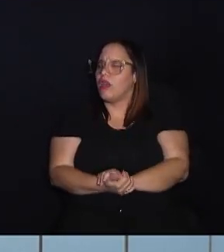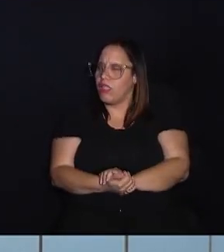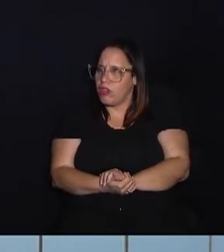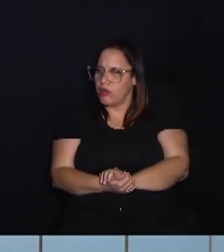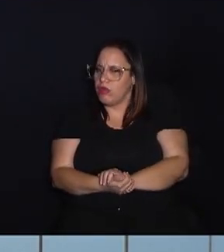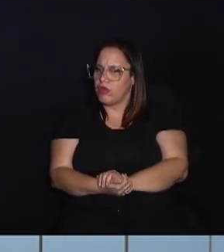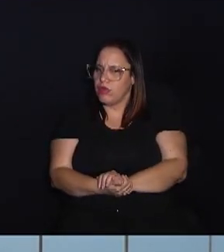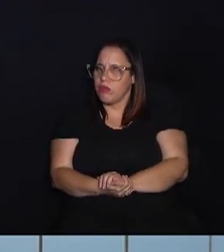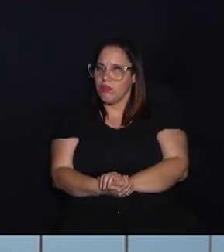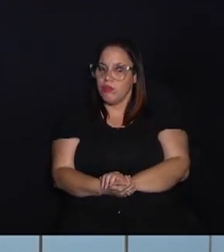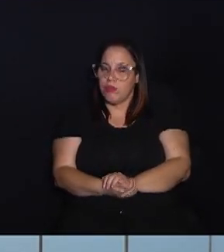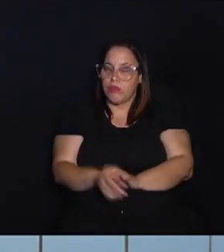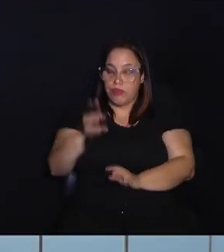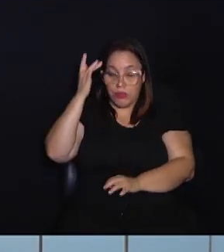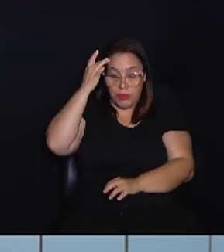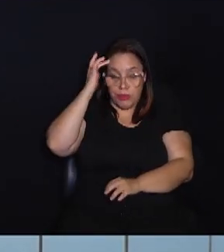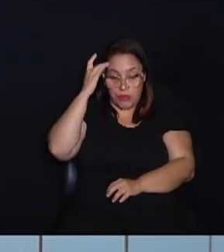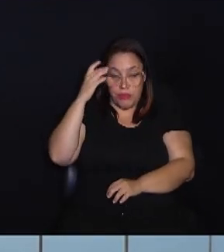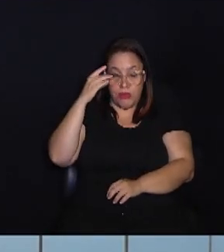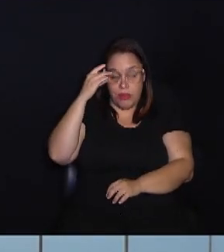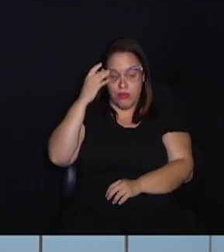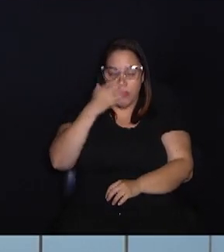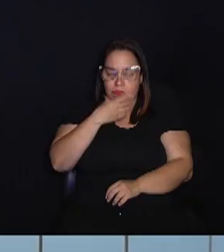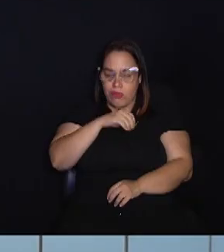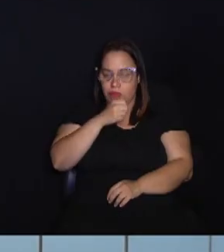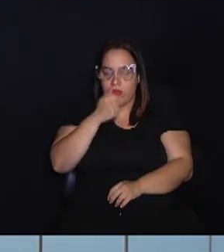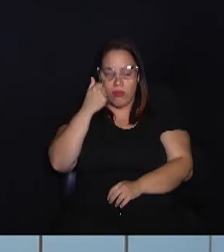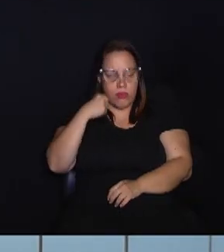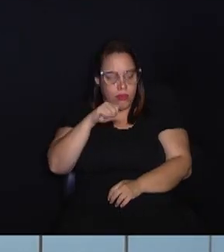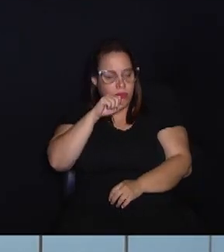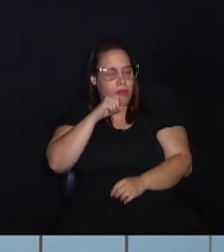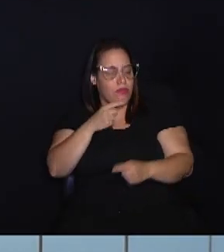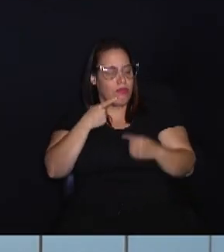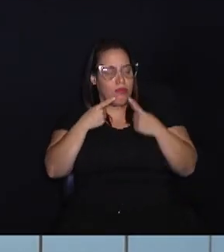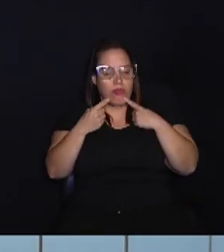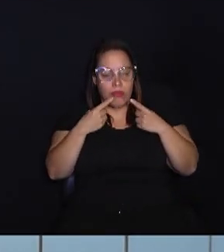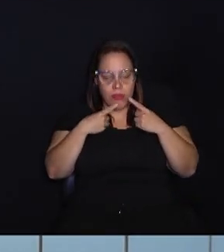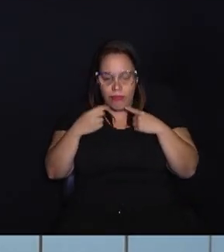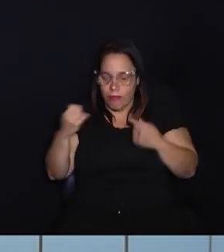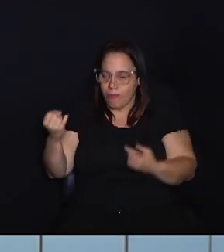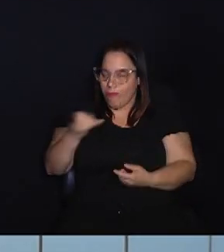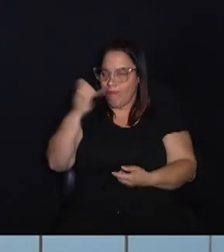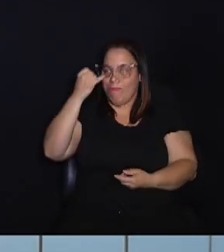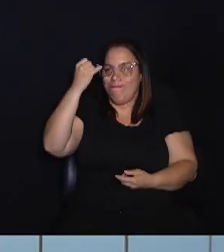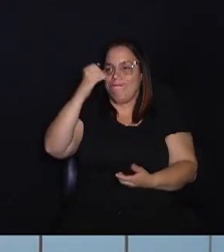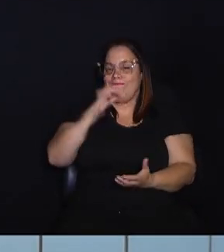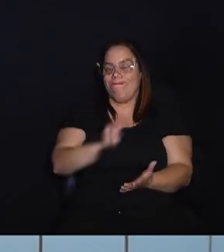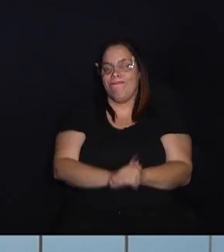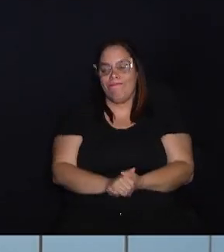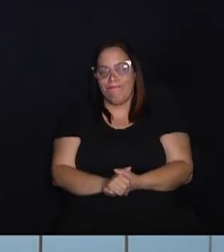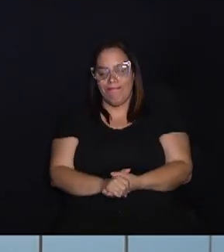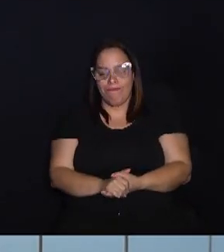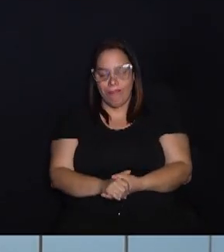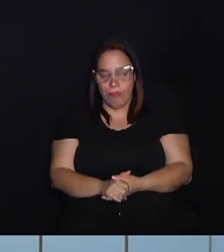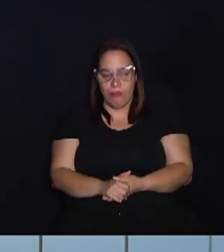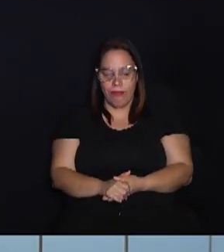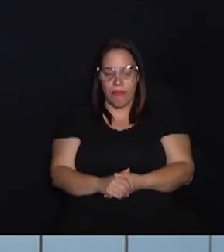acho que essa é uma obrigação dos pais. O diálogo é fundamental, o diálogo, a